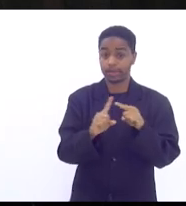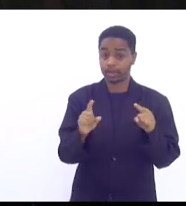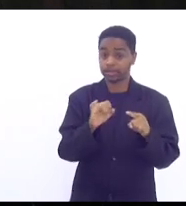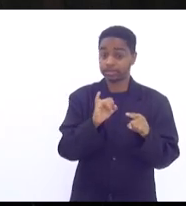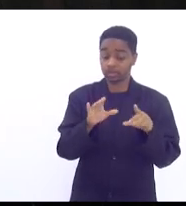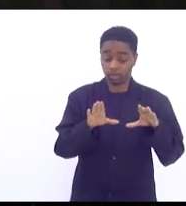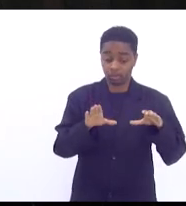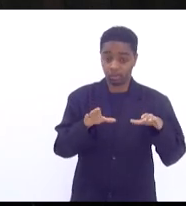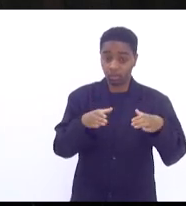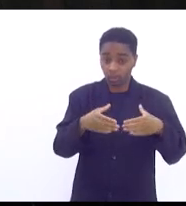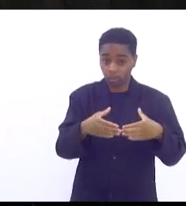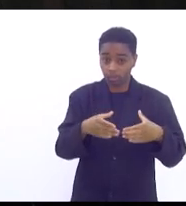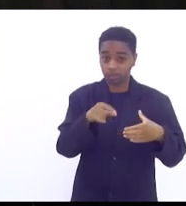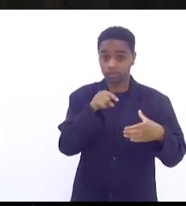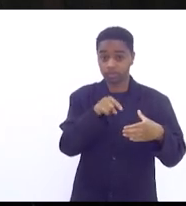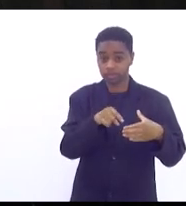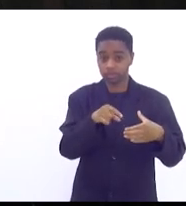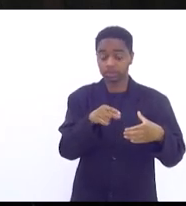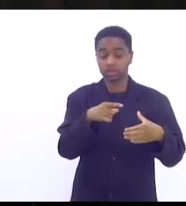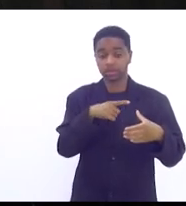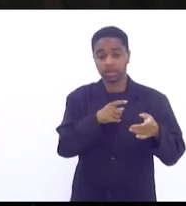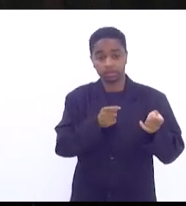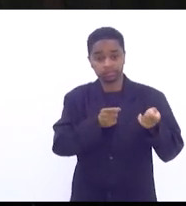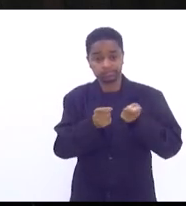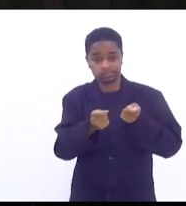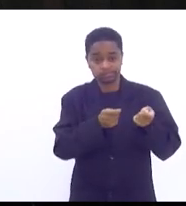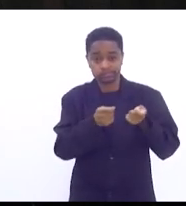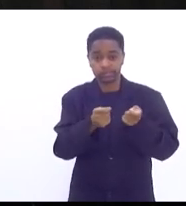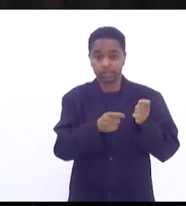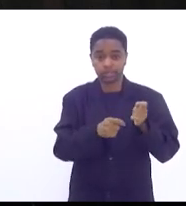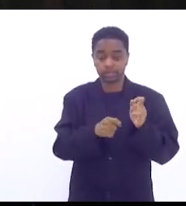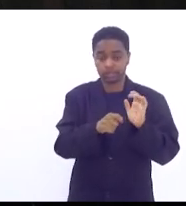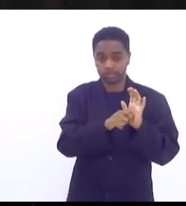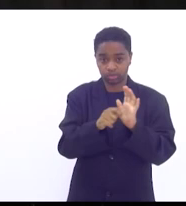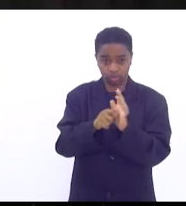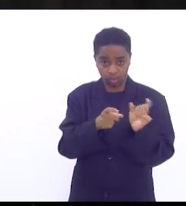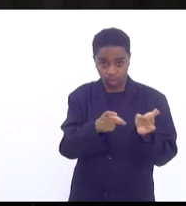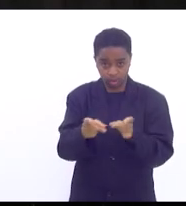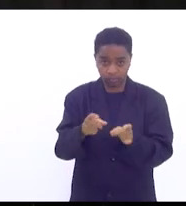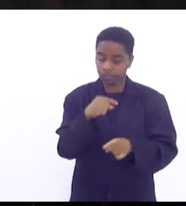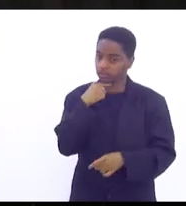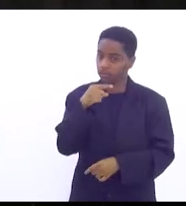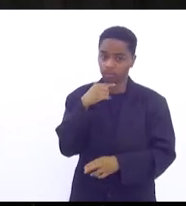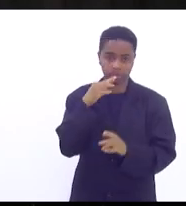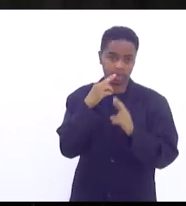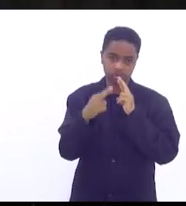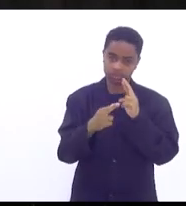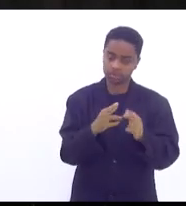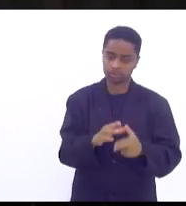comunidade estiver nas mãos ou da milícia ou do tráfico, você não vai conseguir resultado.